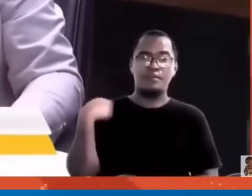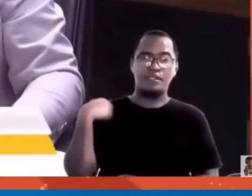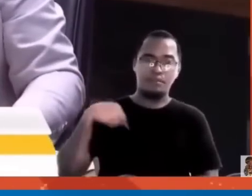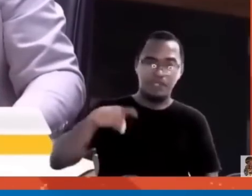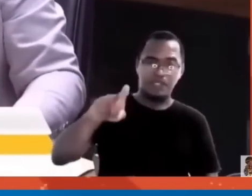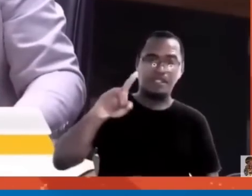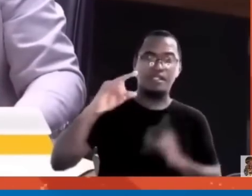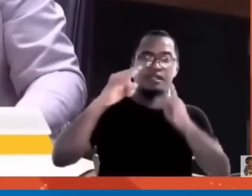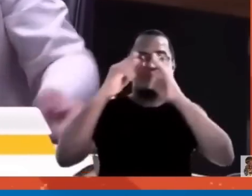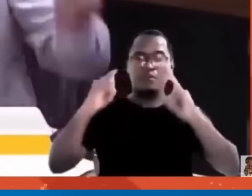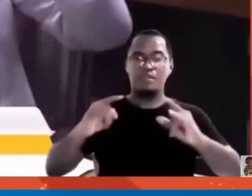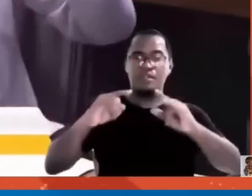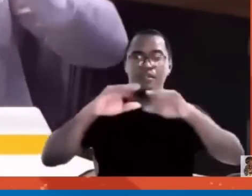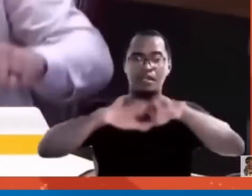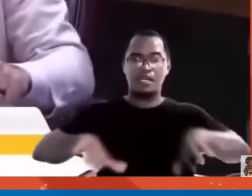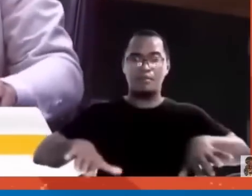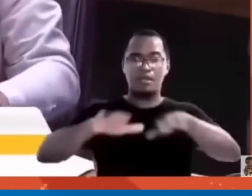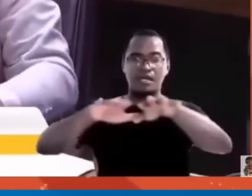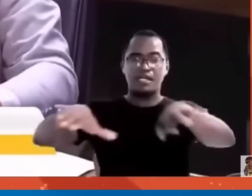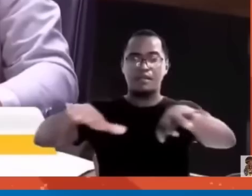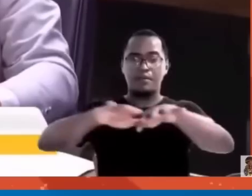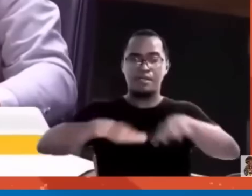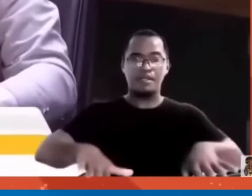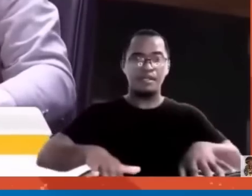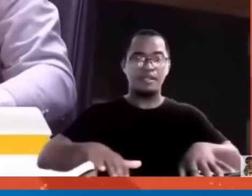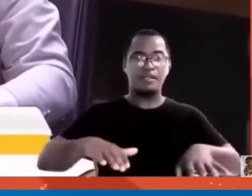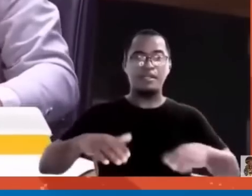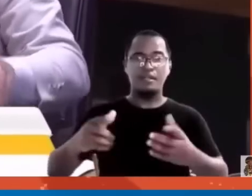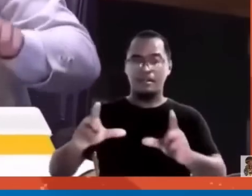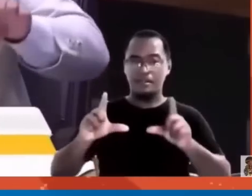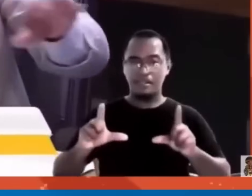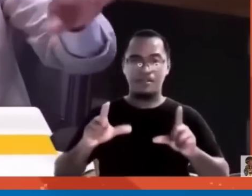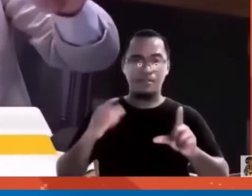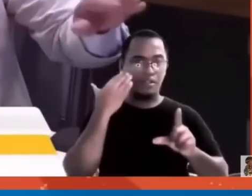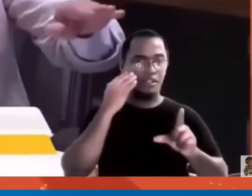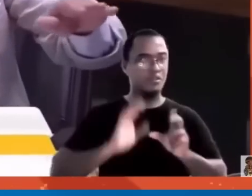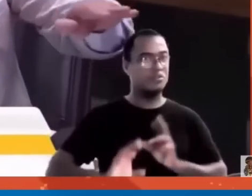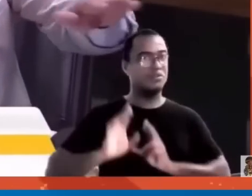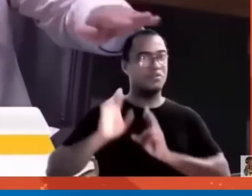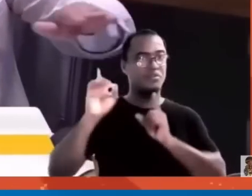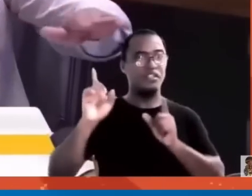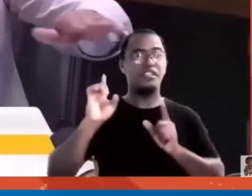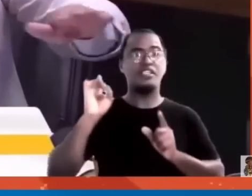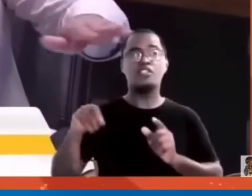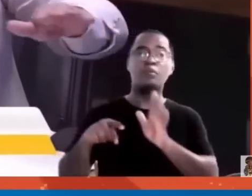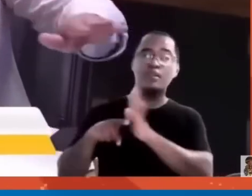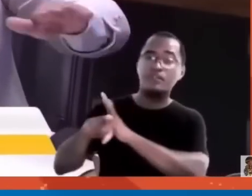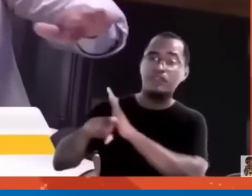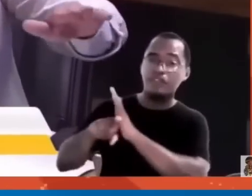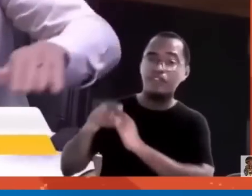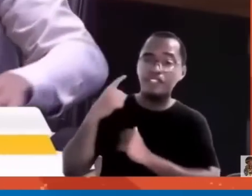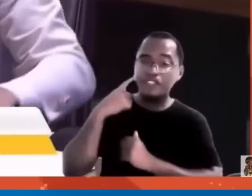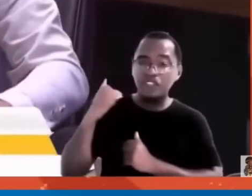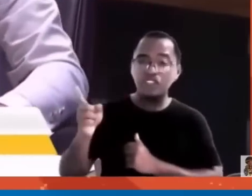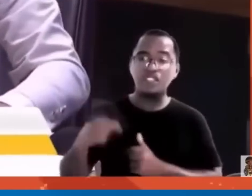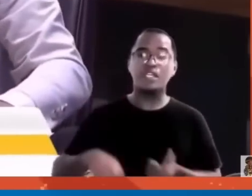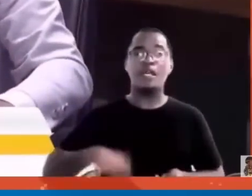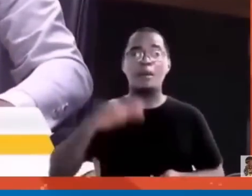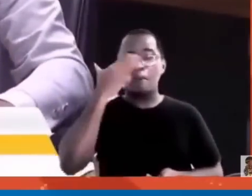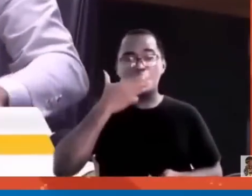acampamento, entenderam e interpretaram a ordem diferente, apenas como averiguar se tinha crime de prostituição, tráfico de